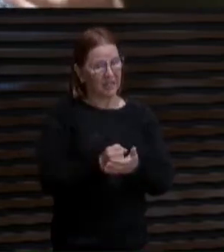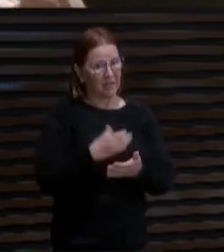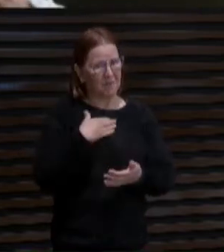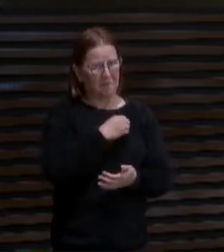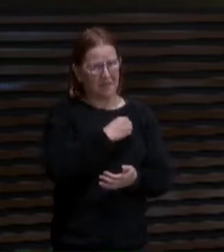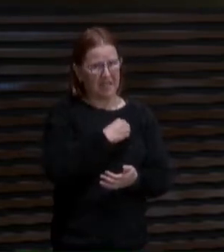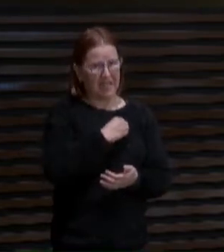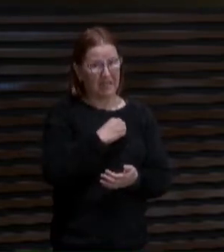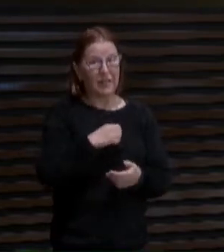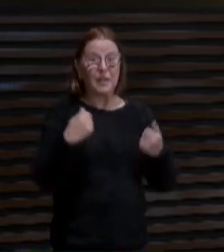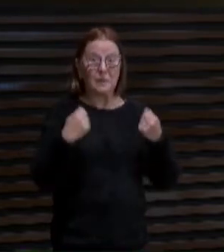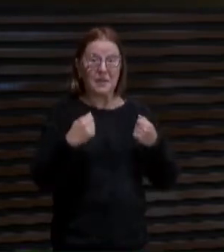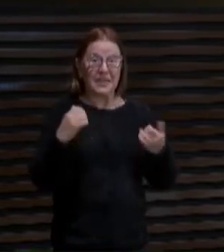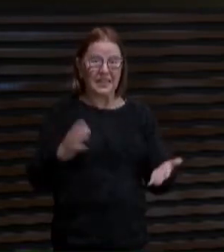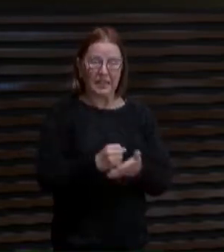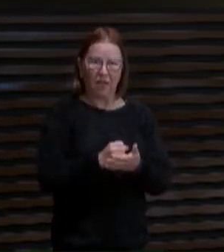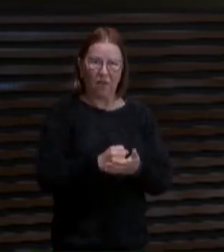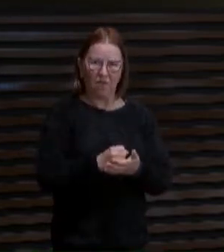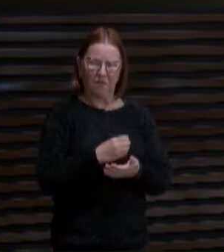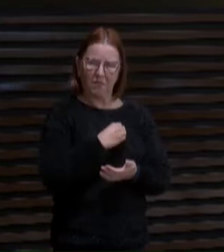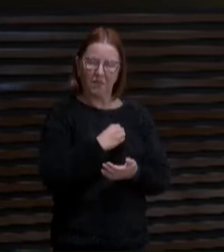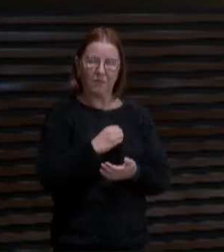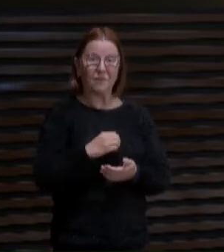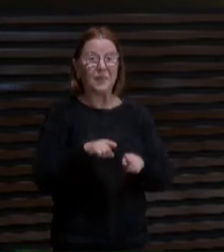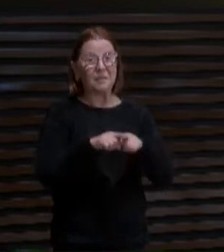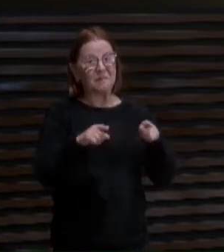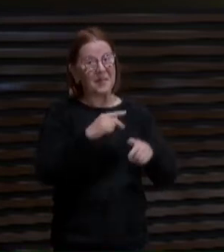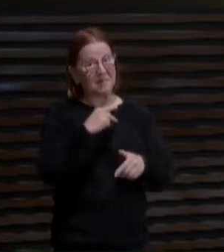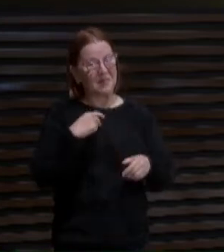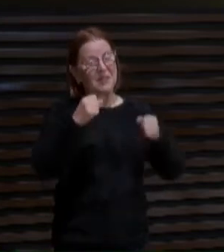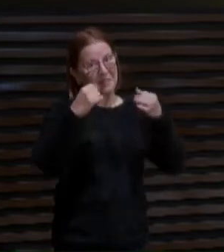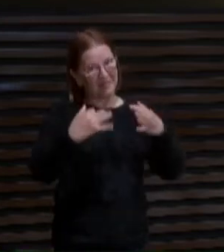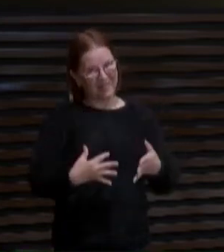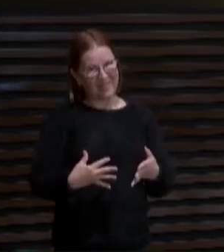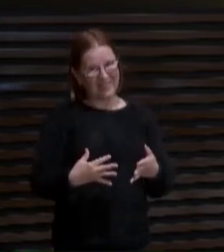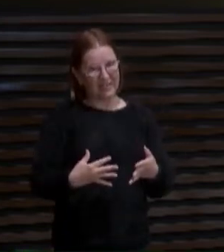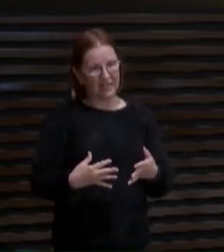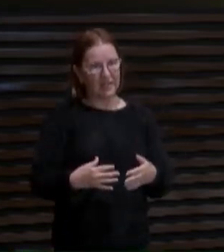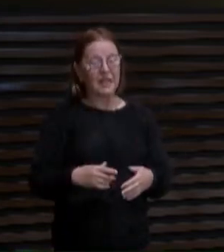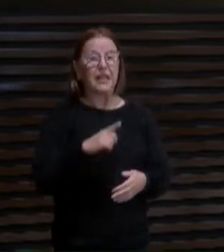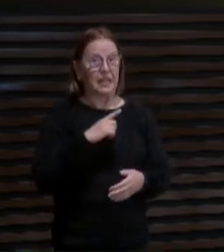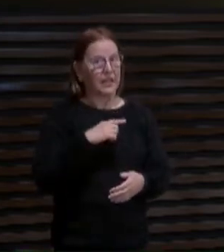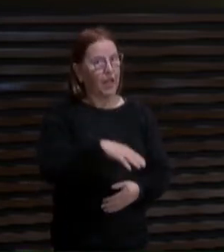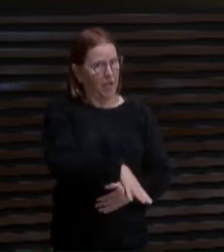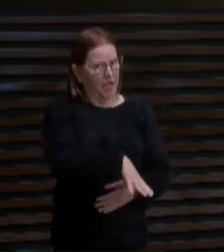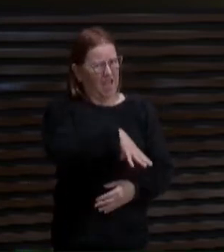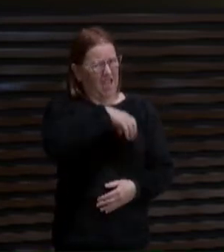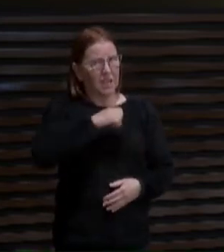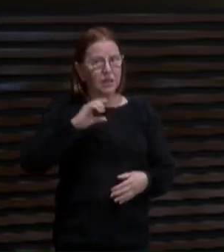eu preciso ser salvo aí ele foi explicar para gente que tem uma Ira A Ira de Deus